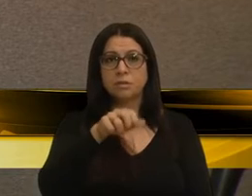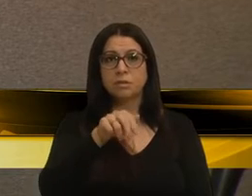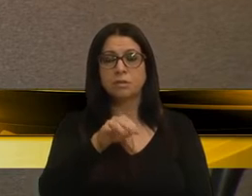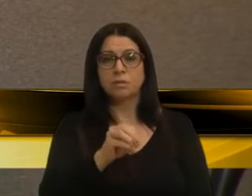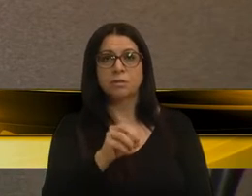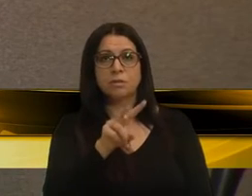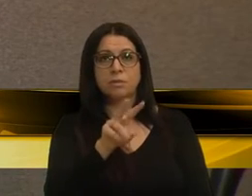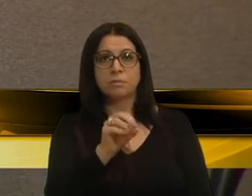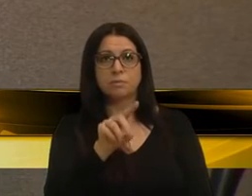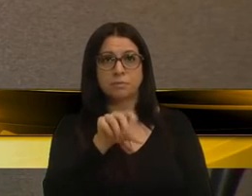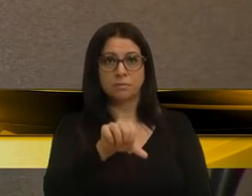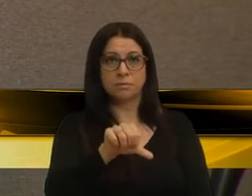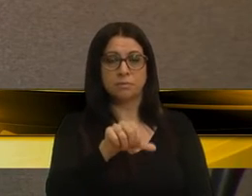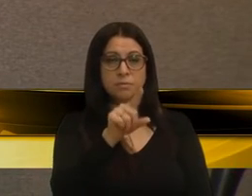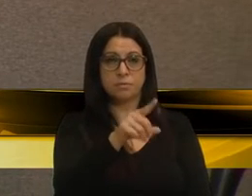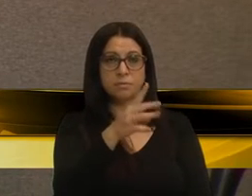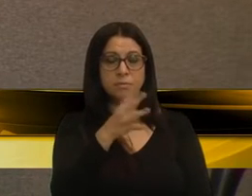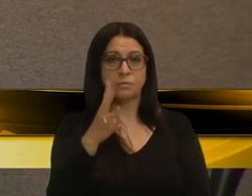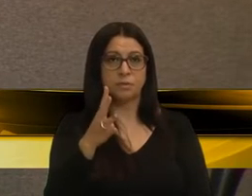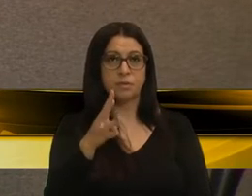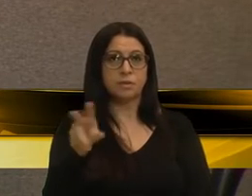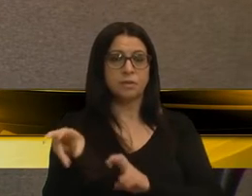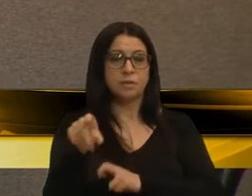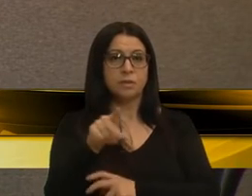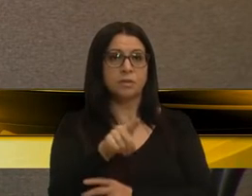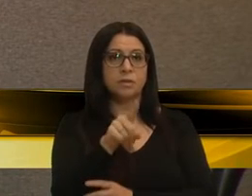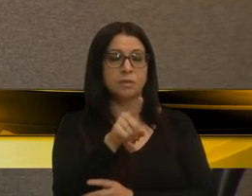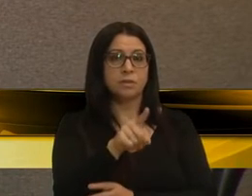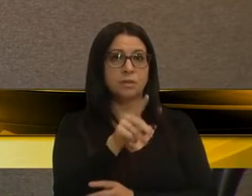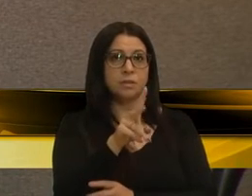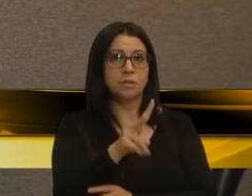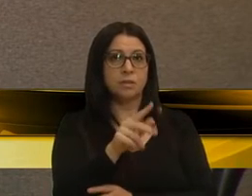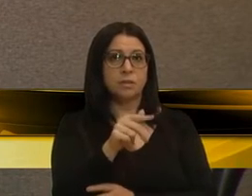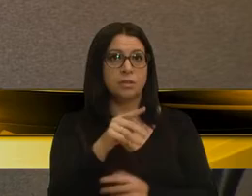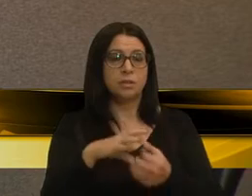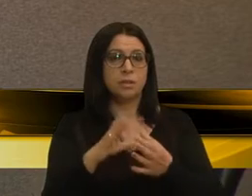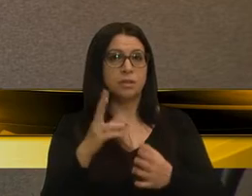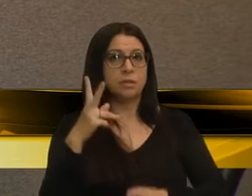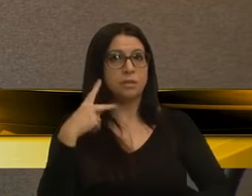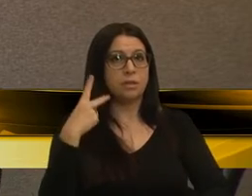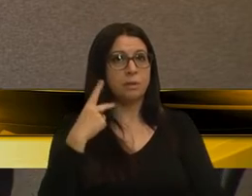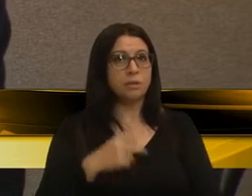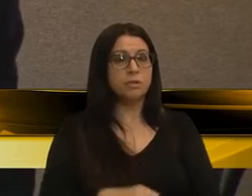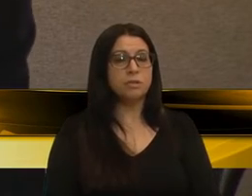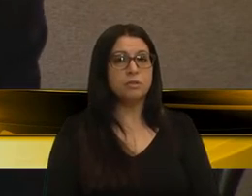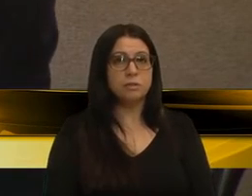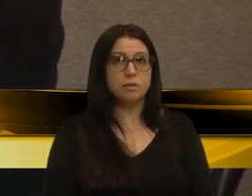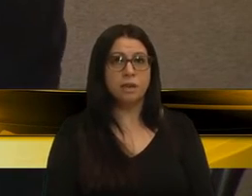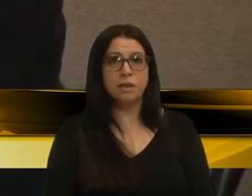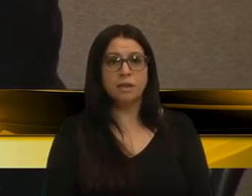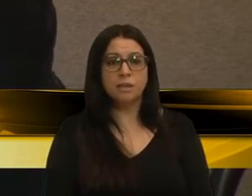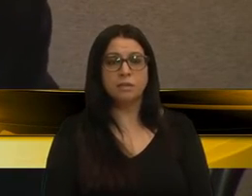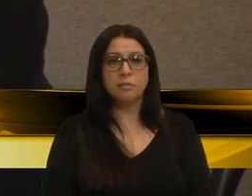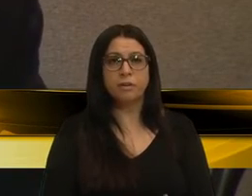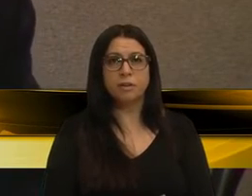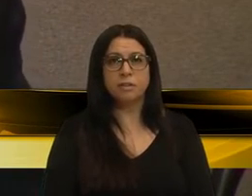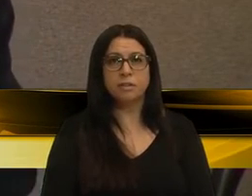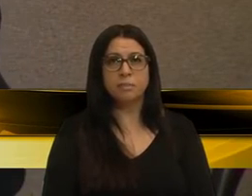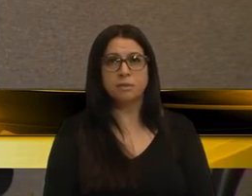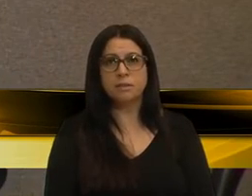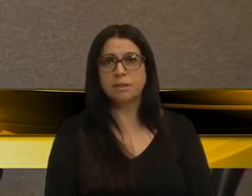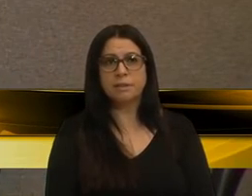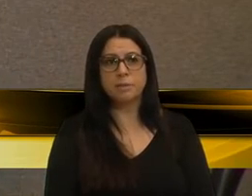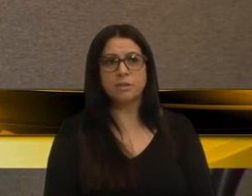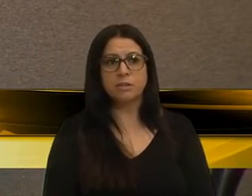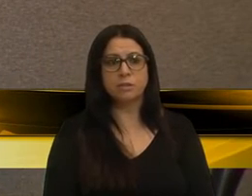6 de maio de 2019. 144 anos da colonização, 127 da emancipação política. Senhor presidente,